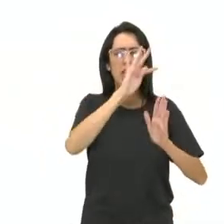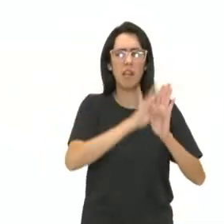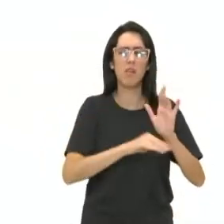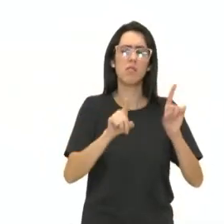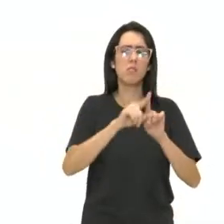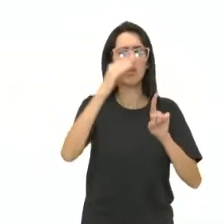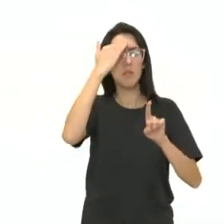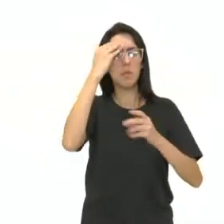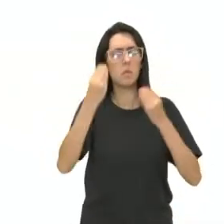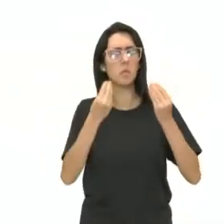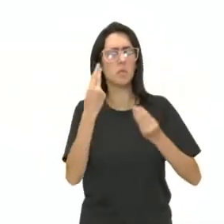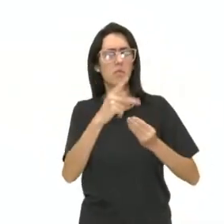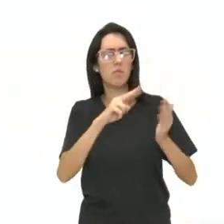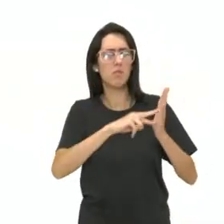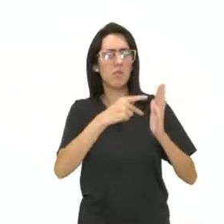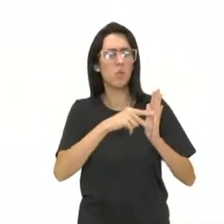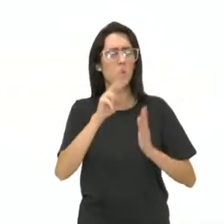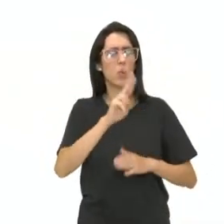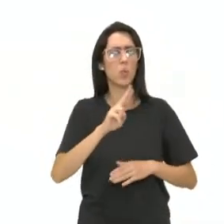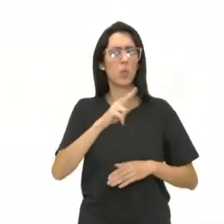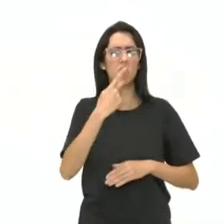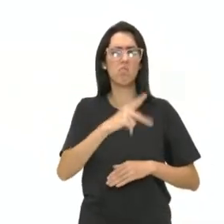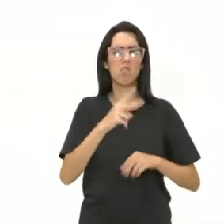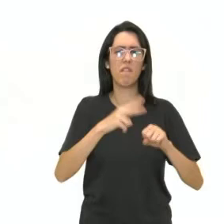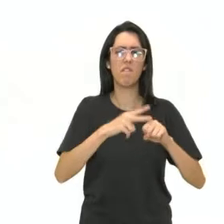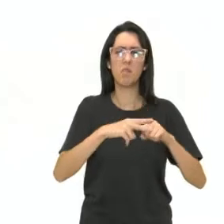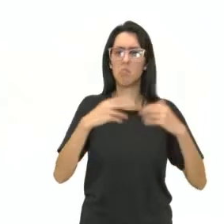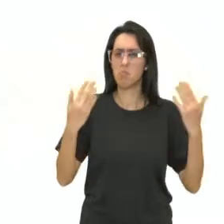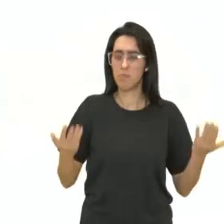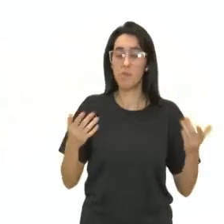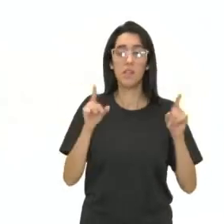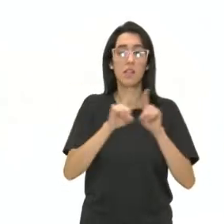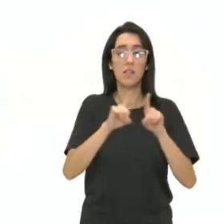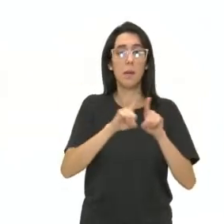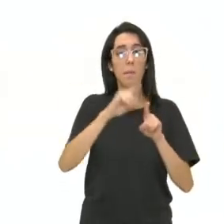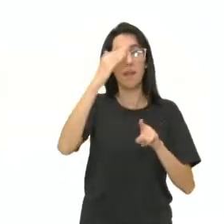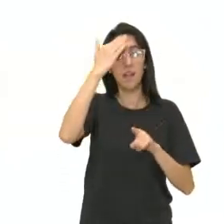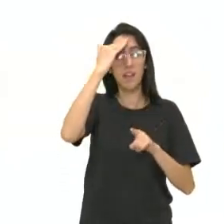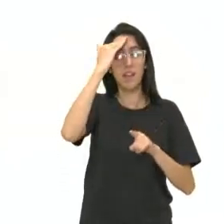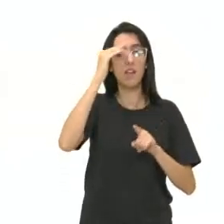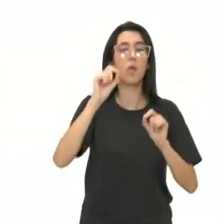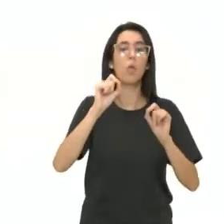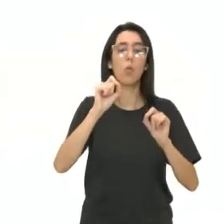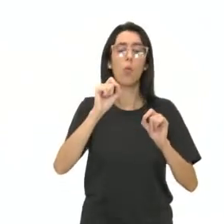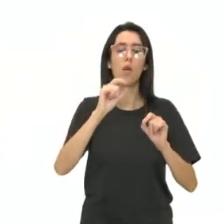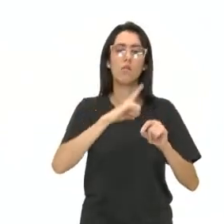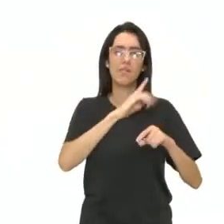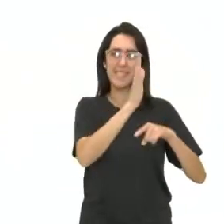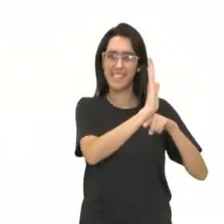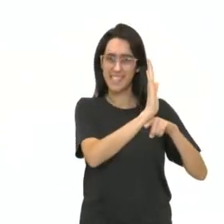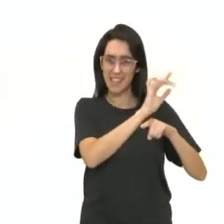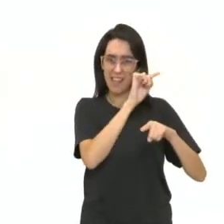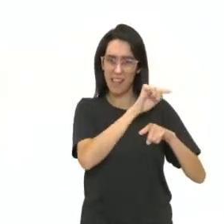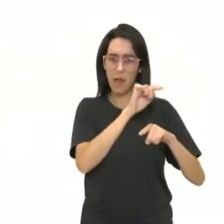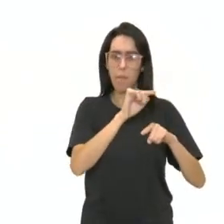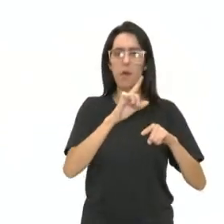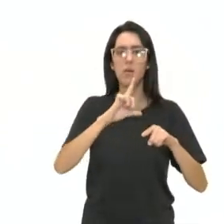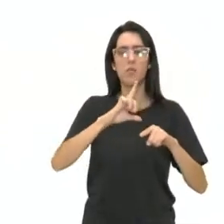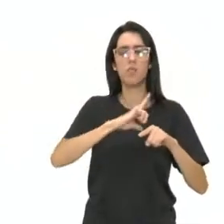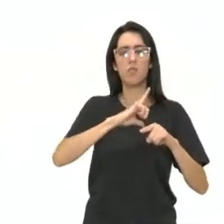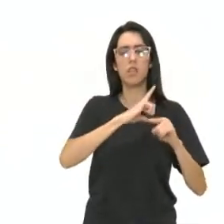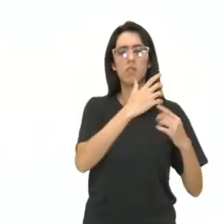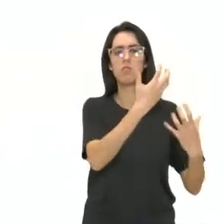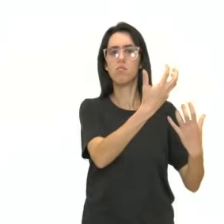sentidos decorrentes do uso dos verbos de câmbio e compreender a influência do cinema como arte formadora de